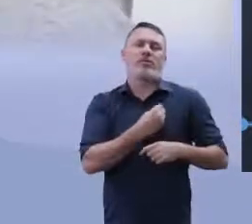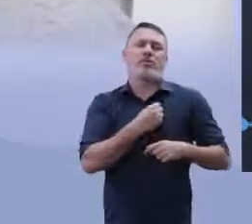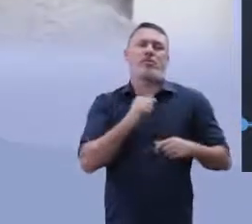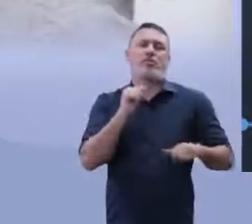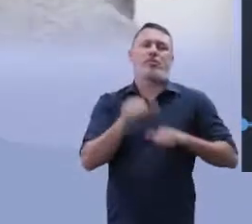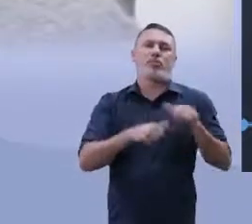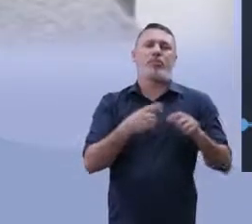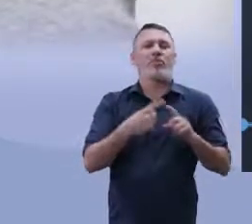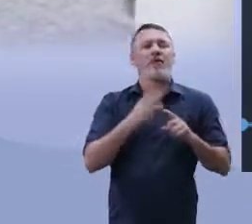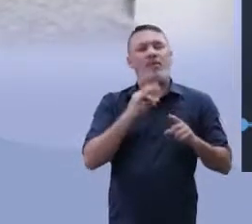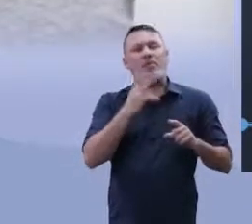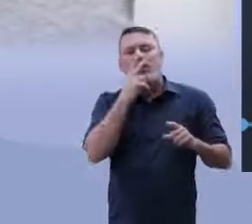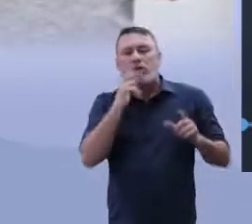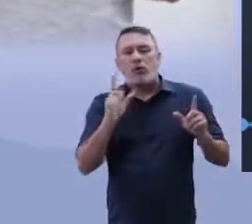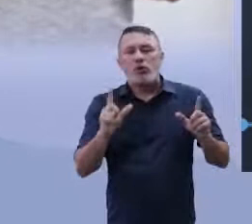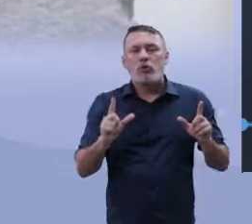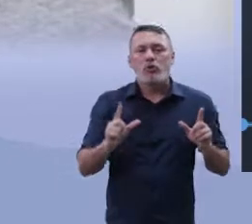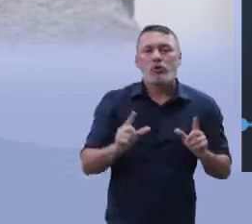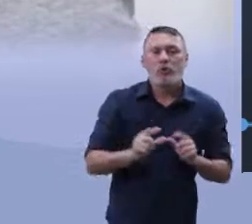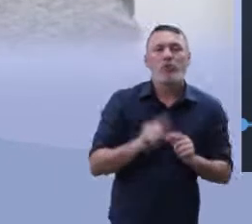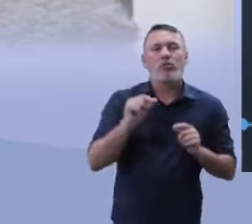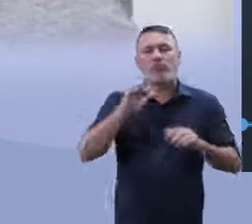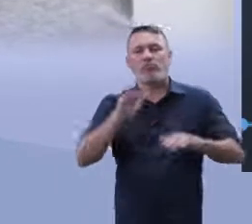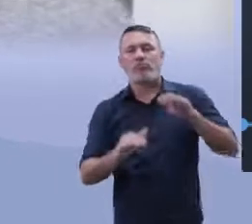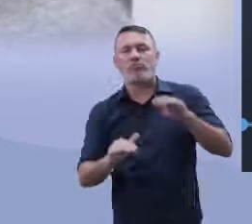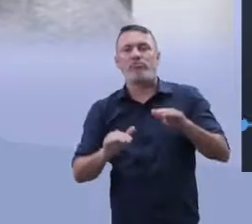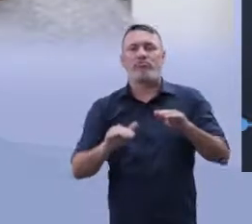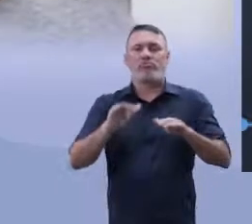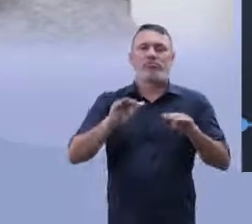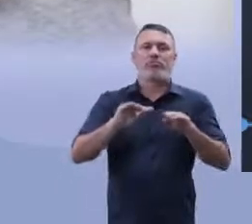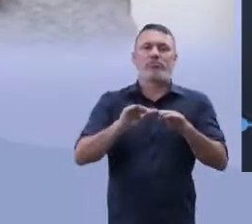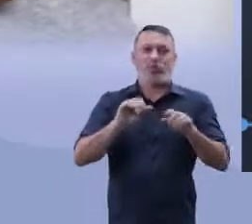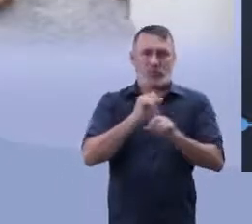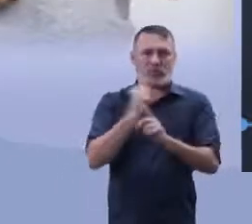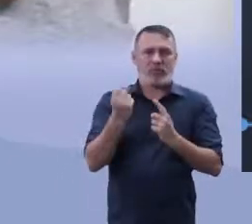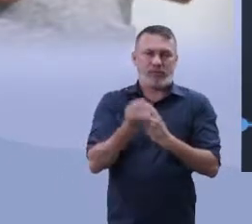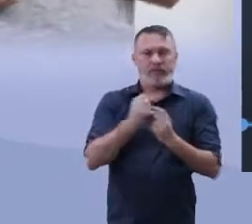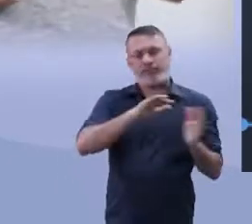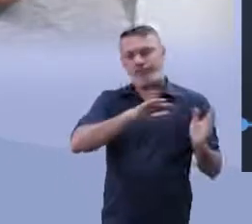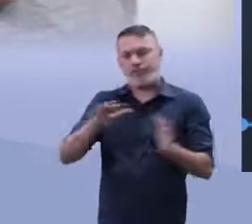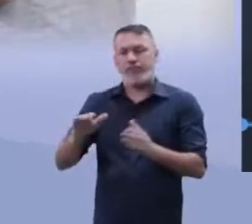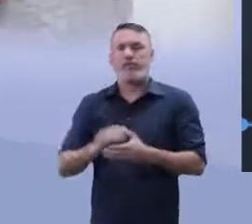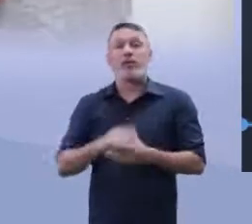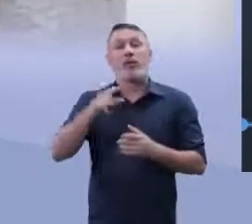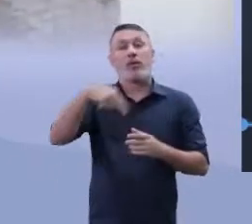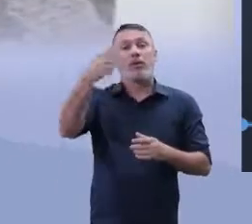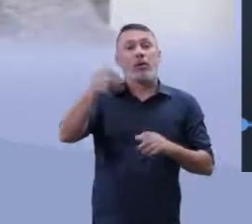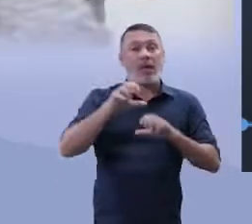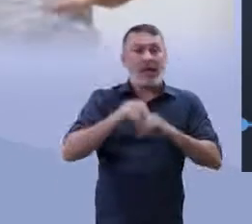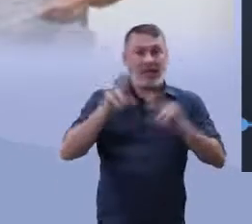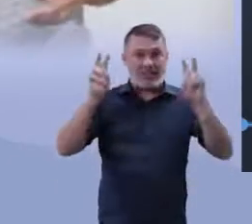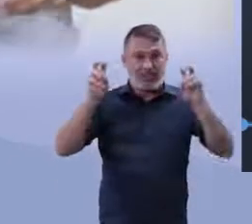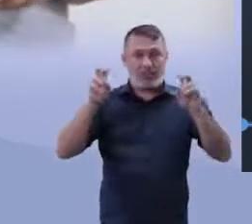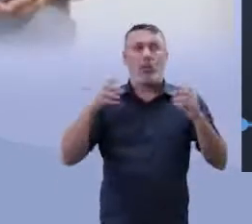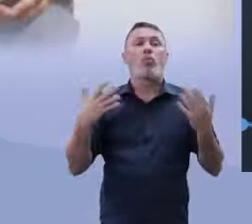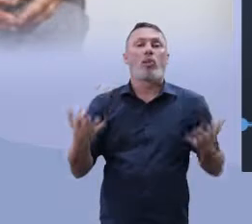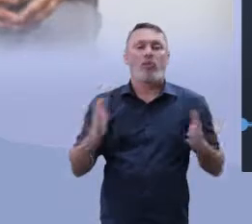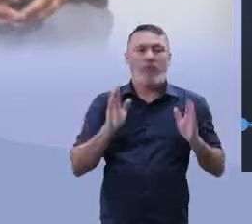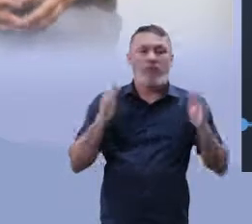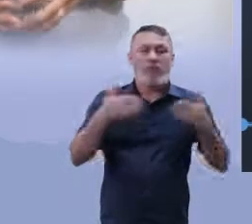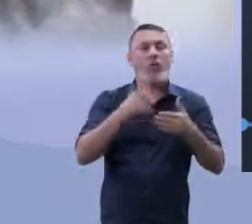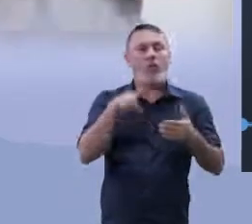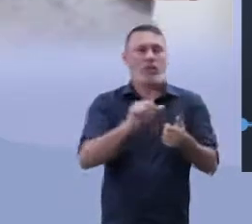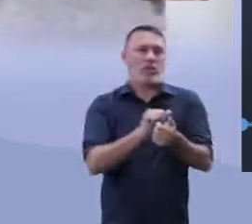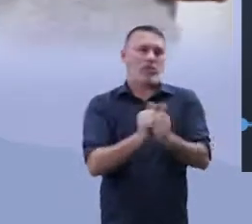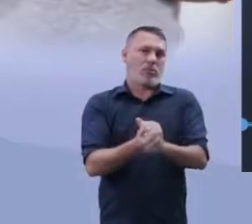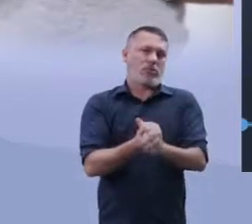assim a gente pode conseguir reduzir um pouquinho da desigualdade social. Qual é o tema da próxima aula? Falando de desigualdade social, nós vamos